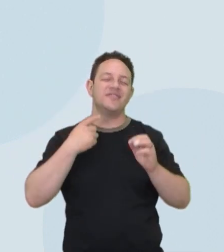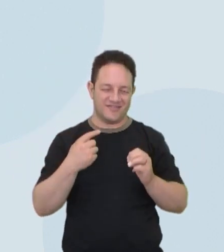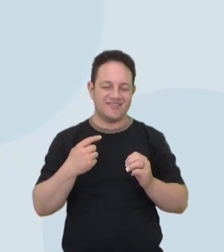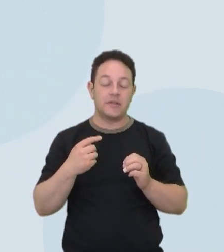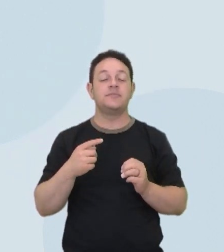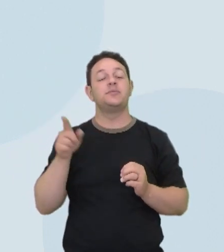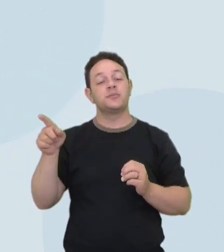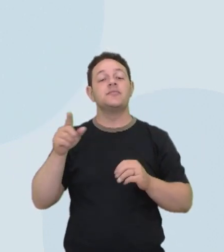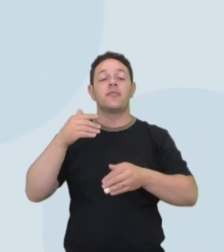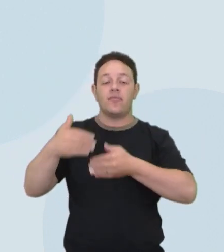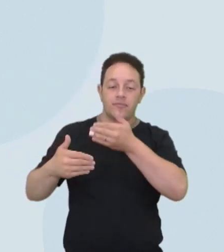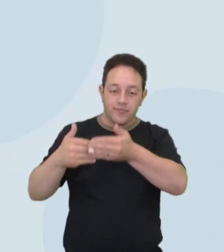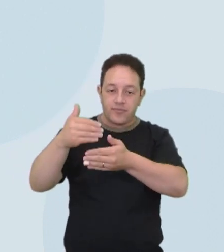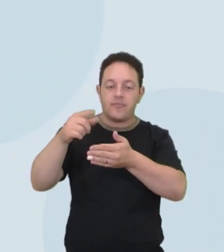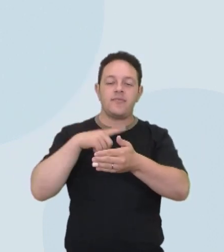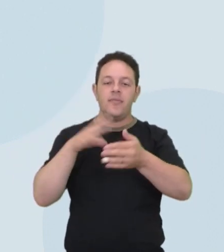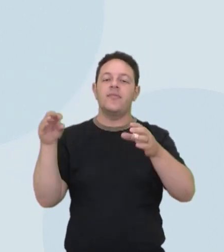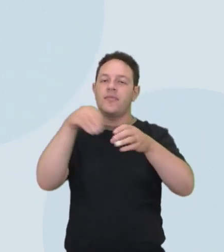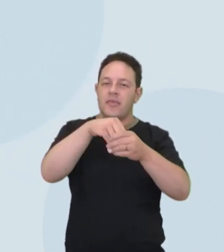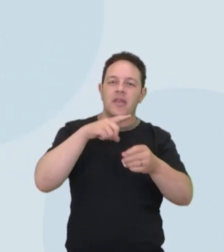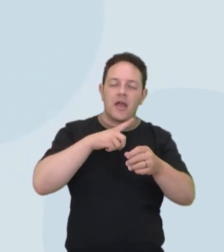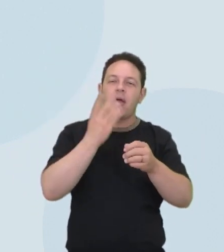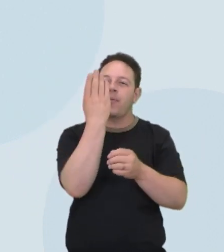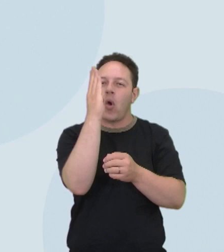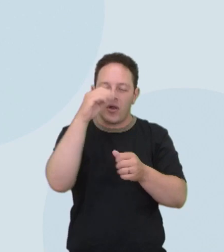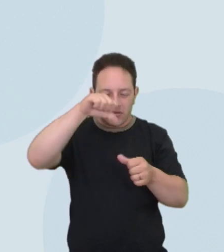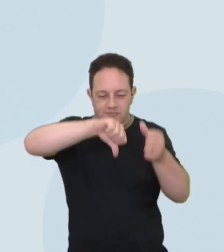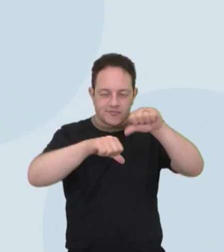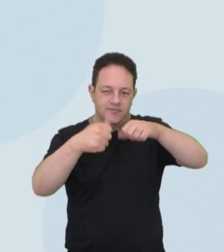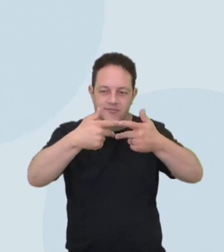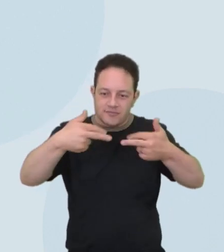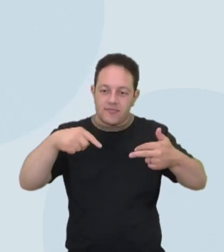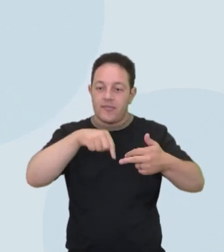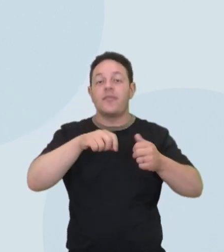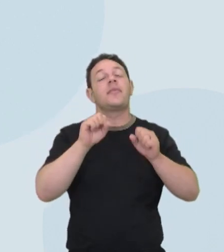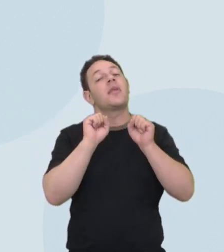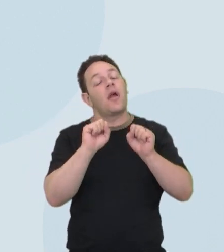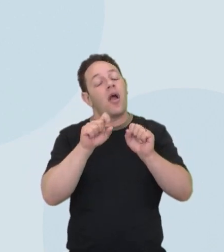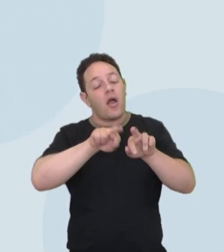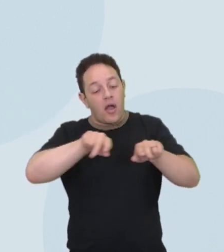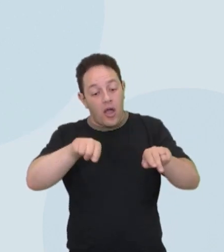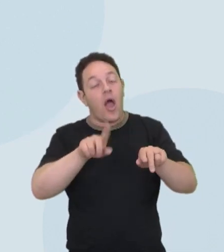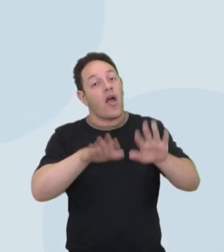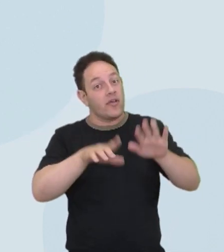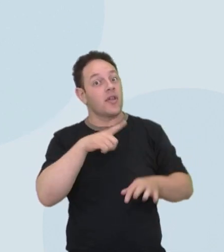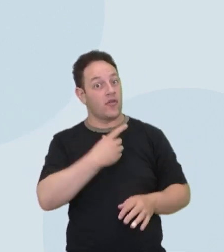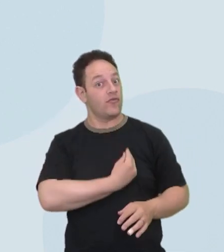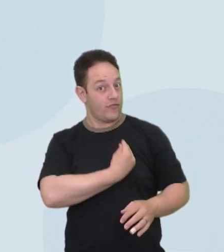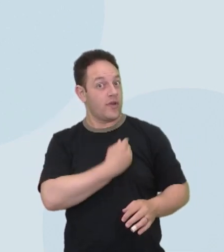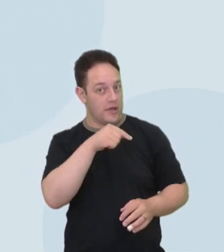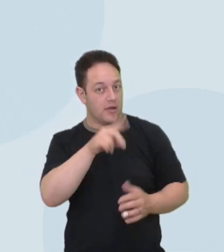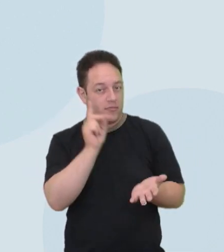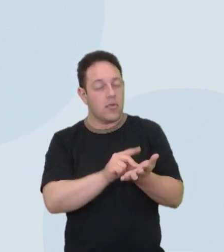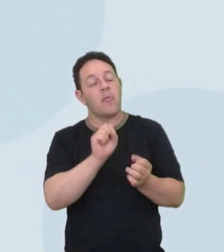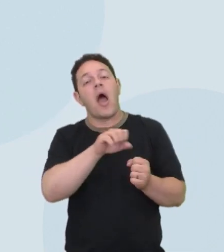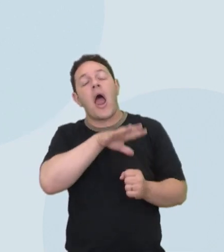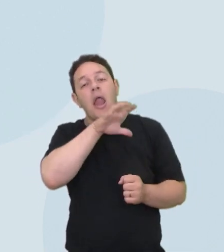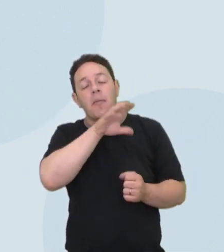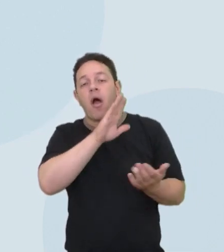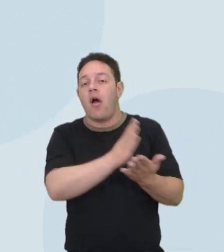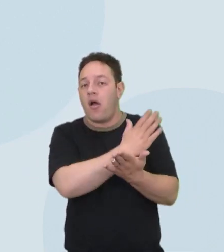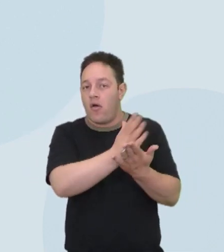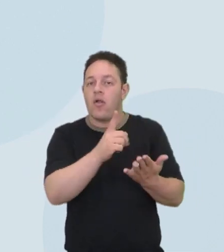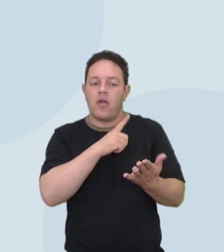gente coloca que utiliza aí de agentes biológicos que podem ser, né, agentes vivos, né, então podem ser animais que